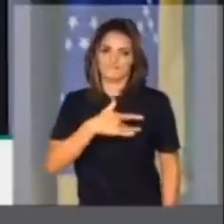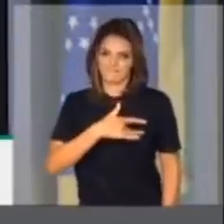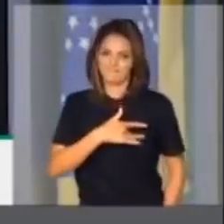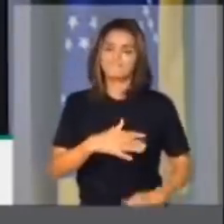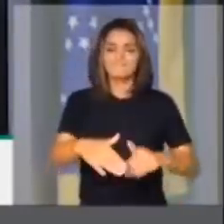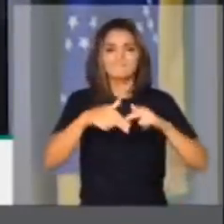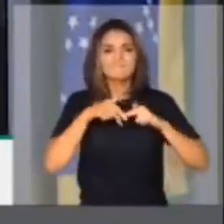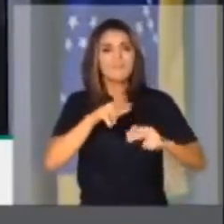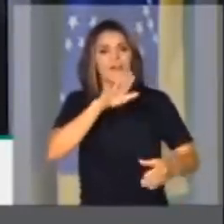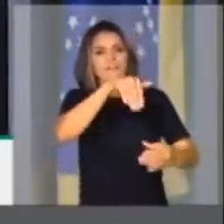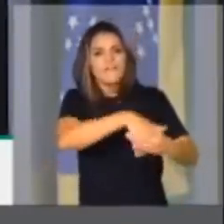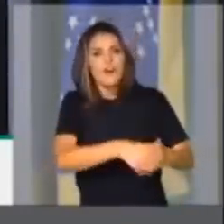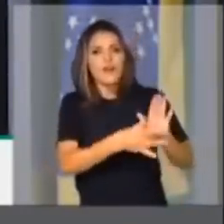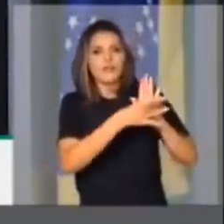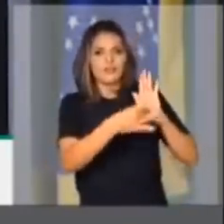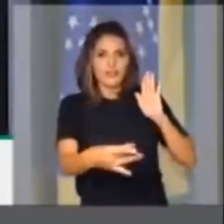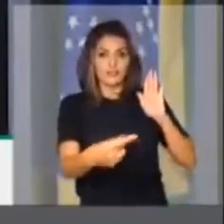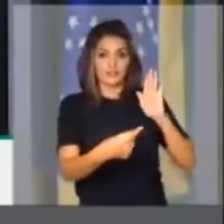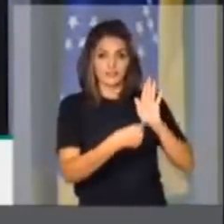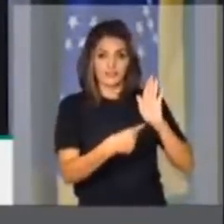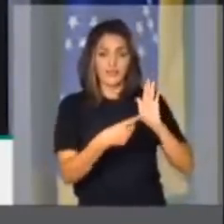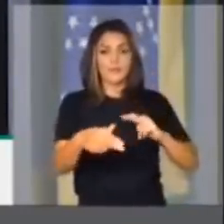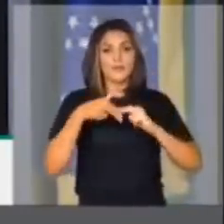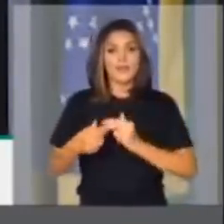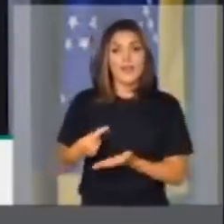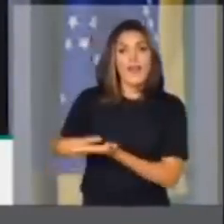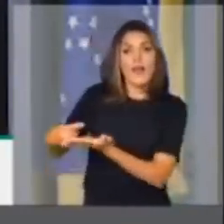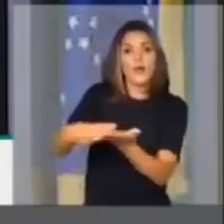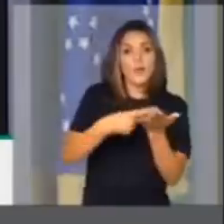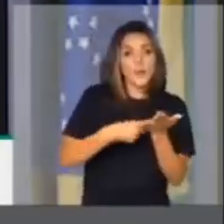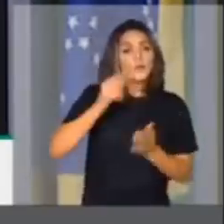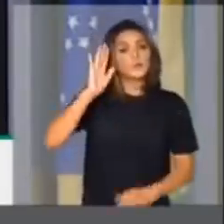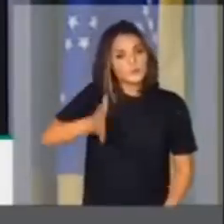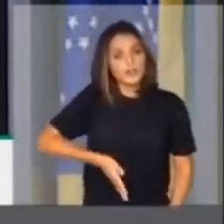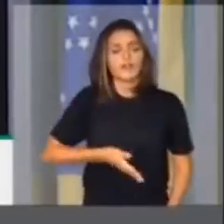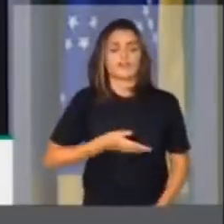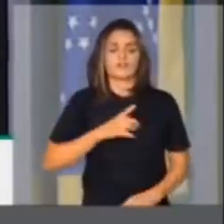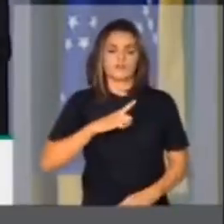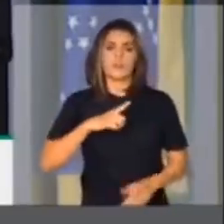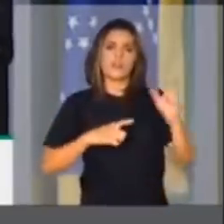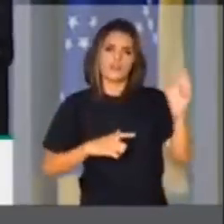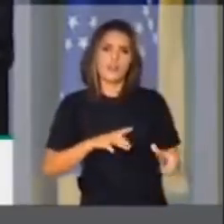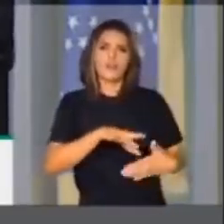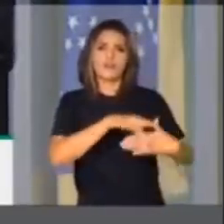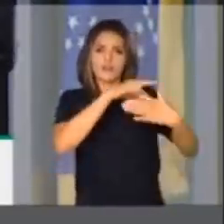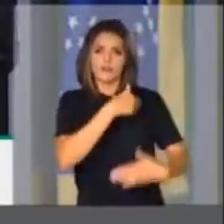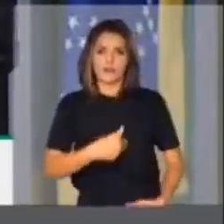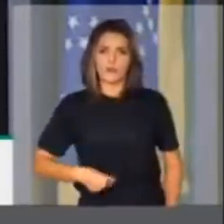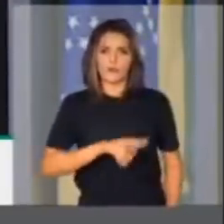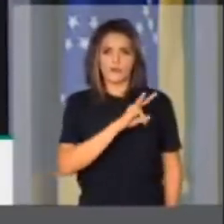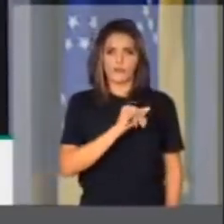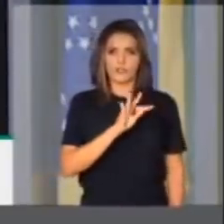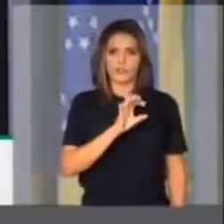que votem a favor desse destaque, porque há um acordo, e eu rogo aqui o testemunho do líder do governo, deputado